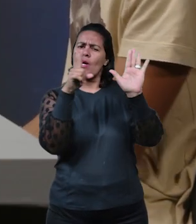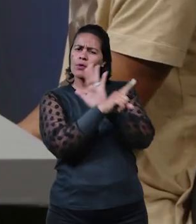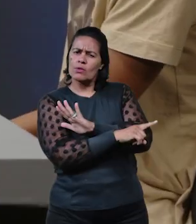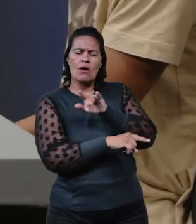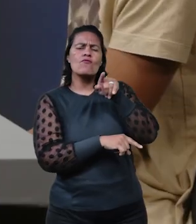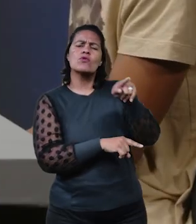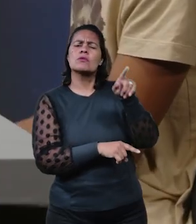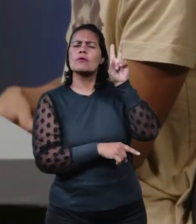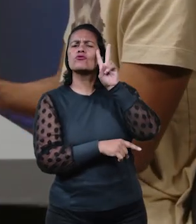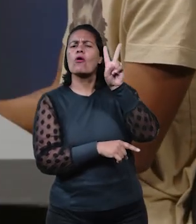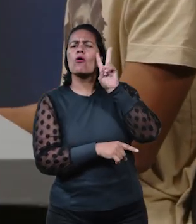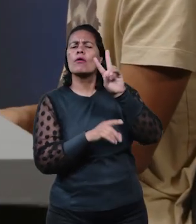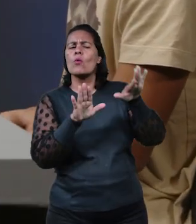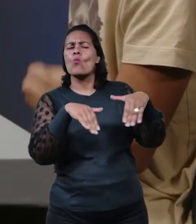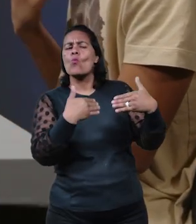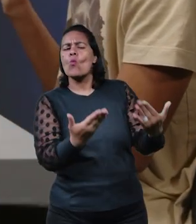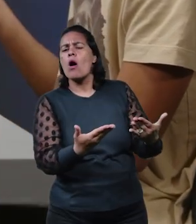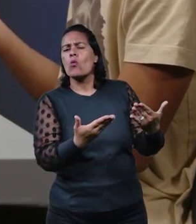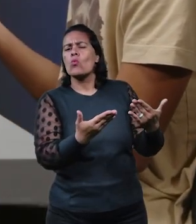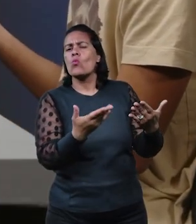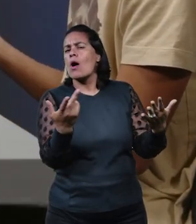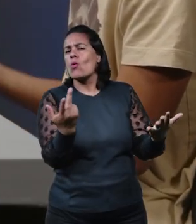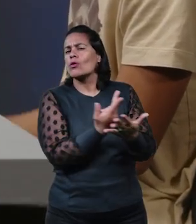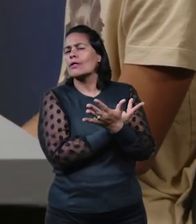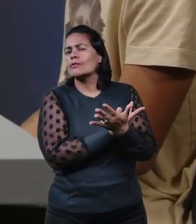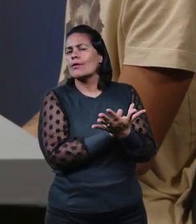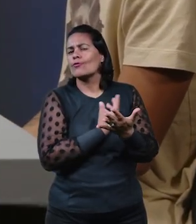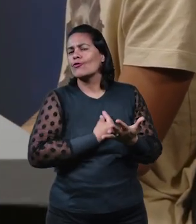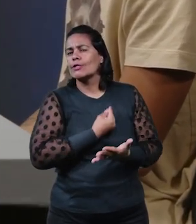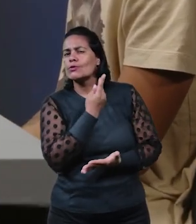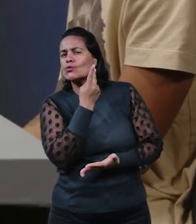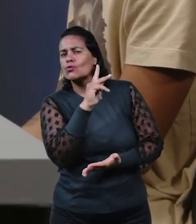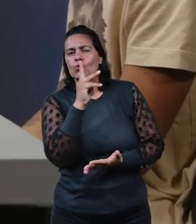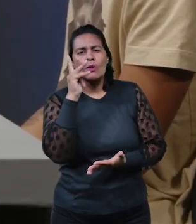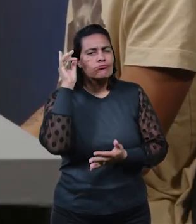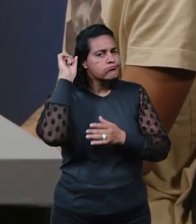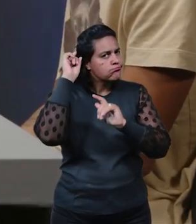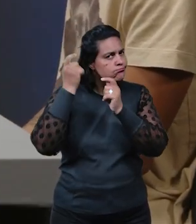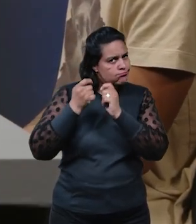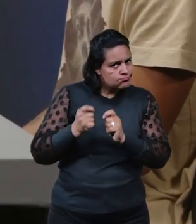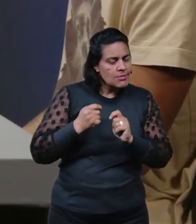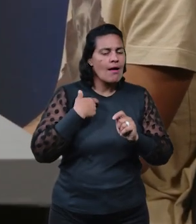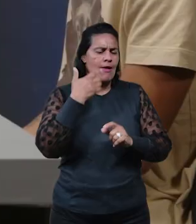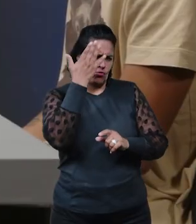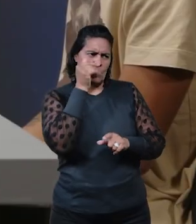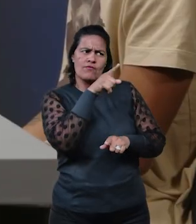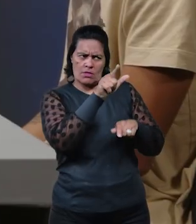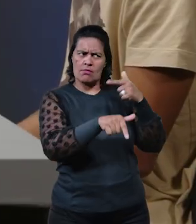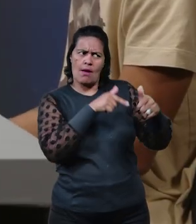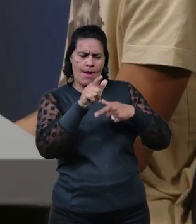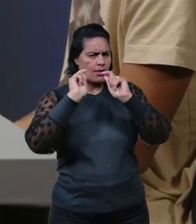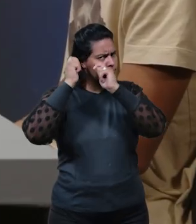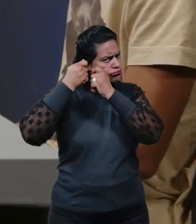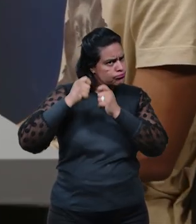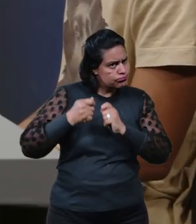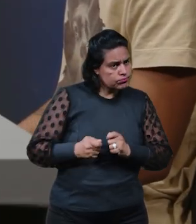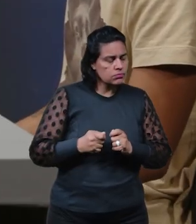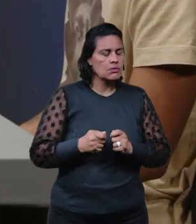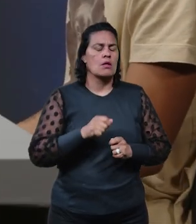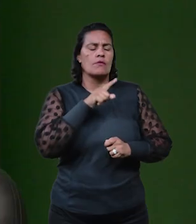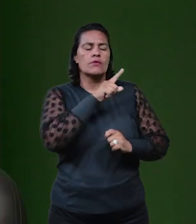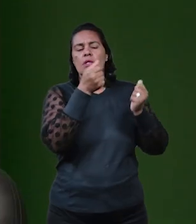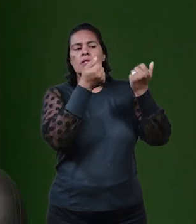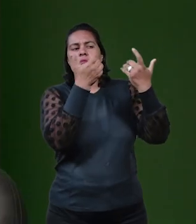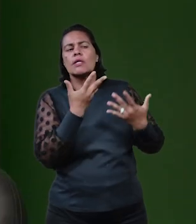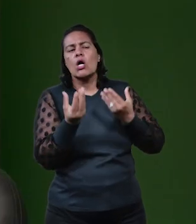história, assim, com o cabelo? Eu sei que você é trançadeira, então eu queria perguntar, assim, qual foi